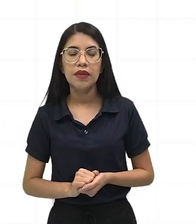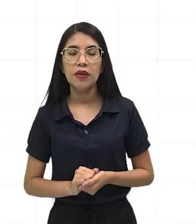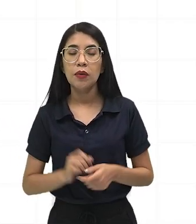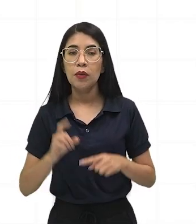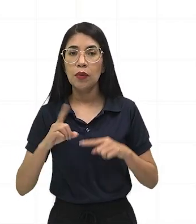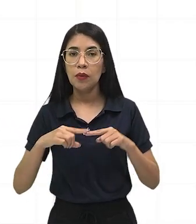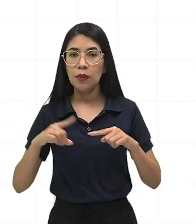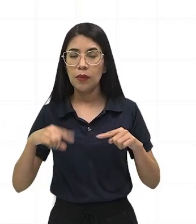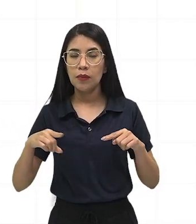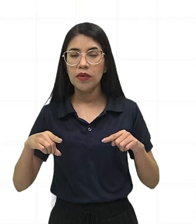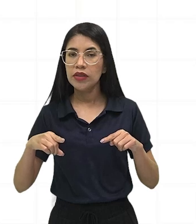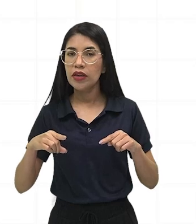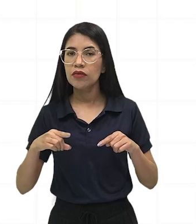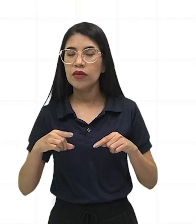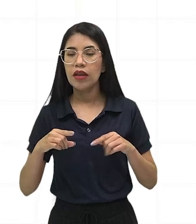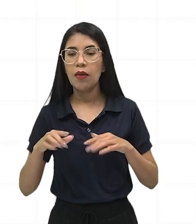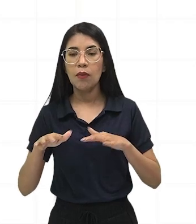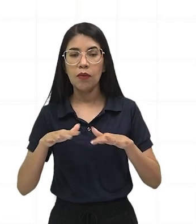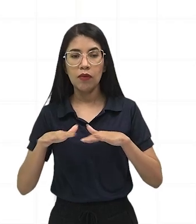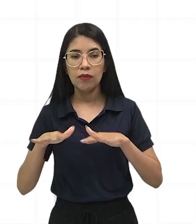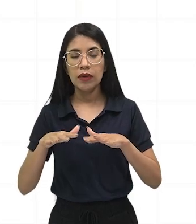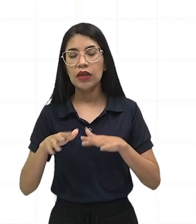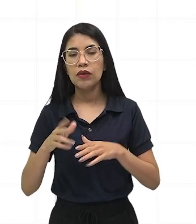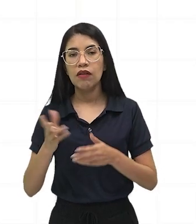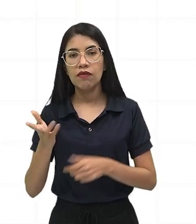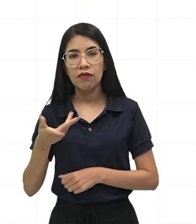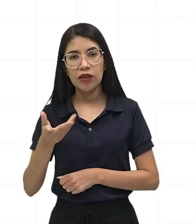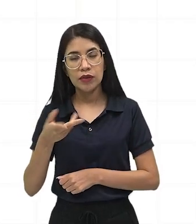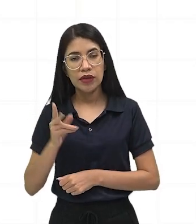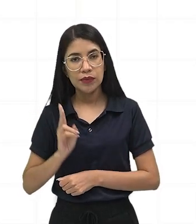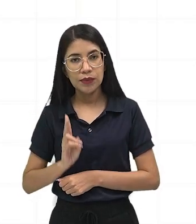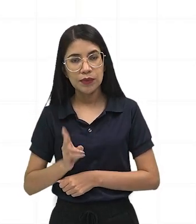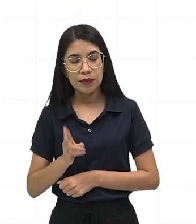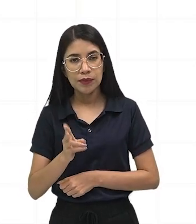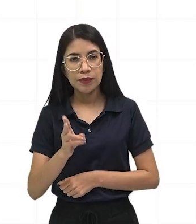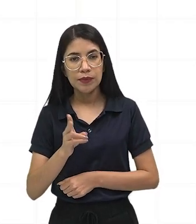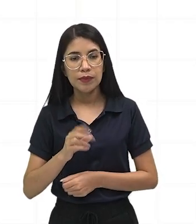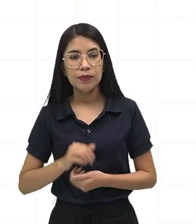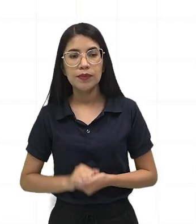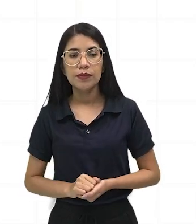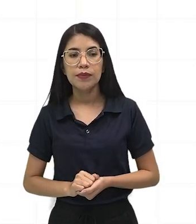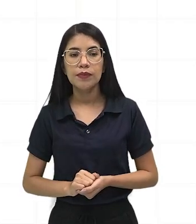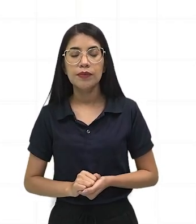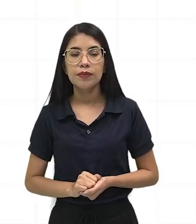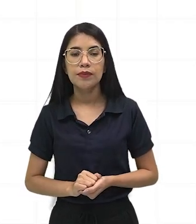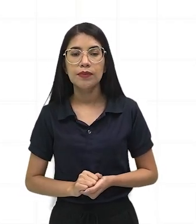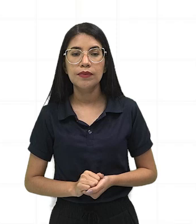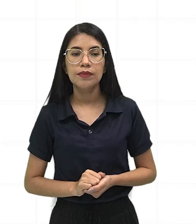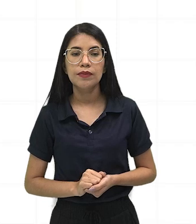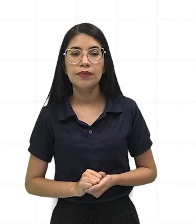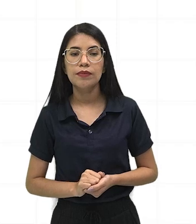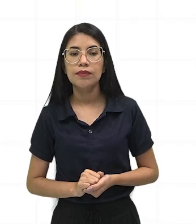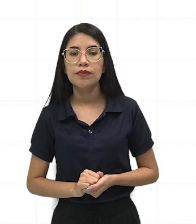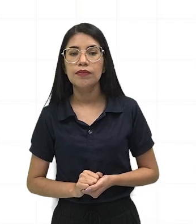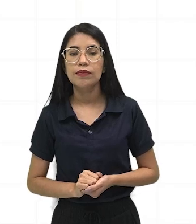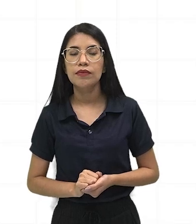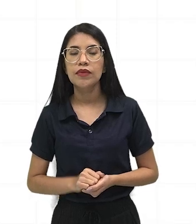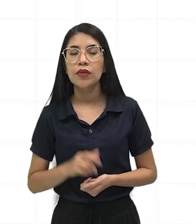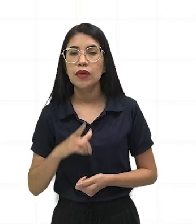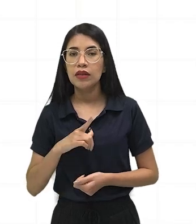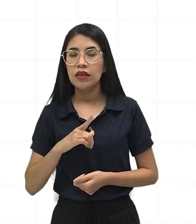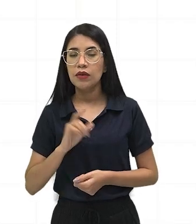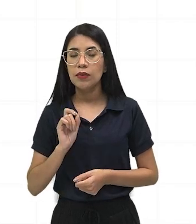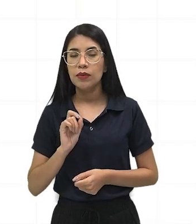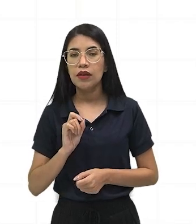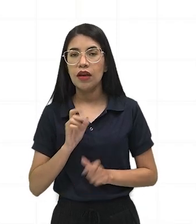uniforme, onde a velocidade é constante, né? Então temos aqui uma já constante,